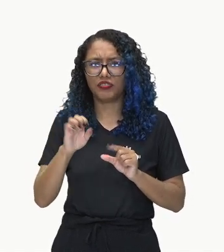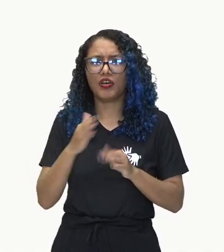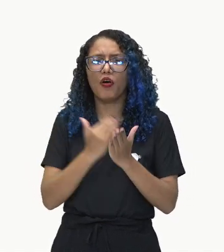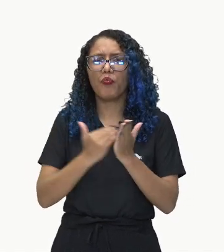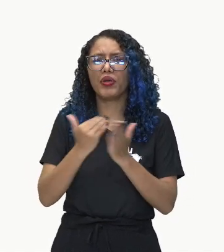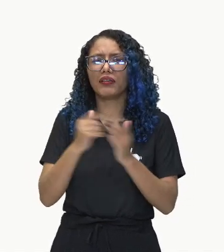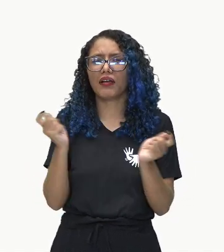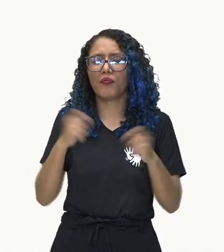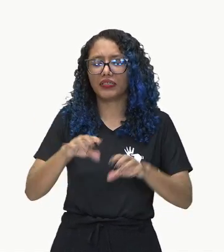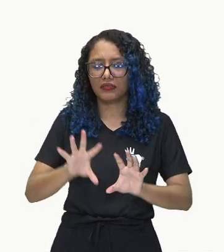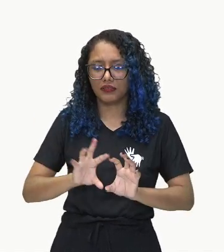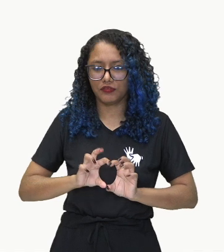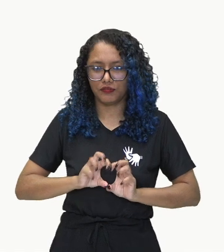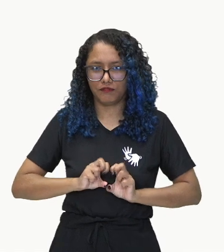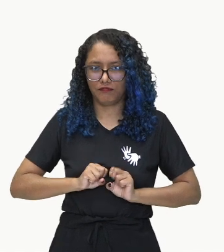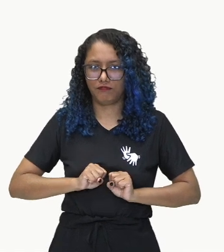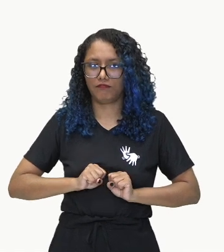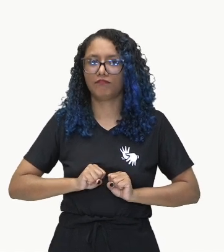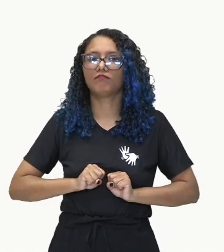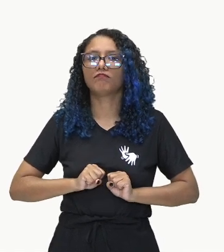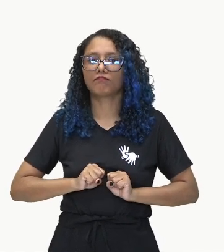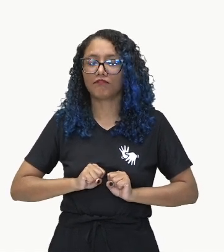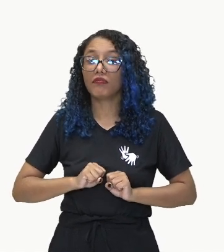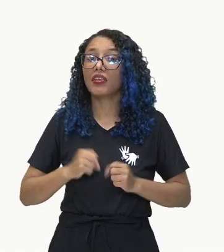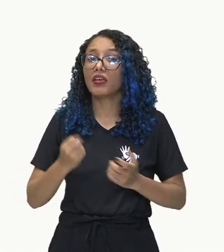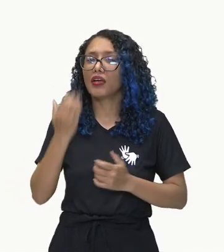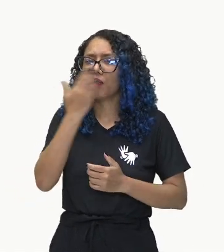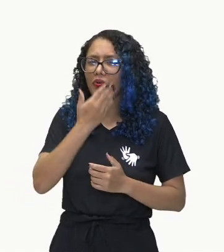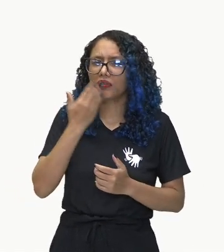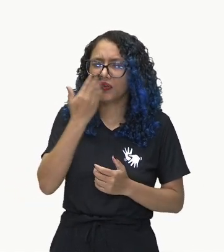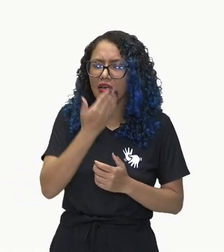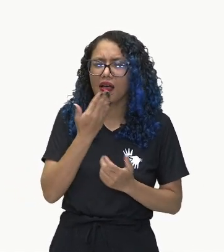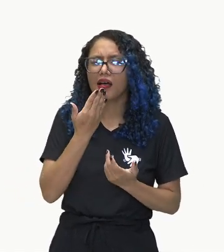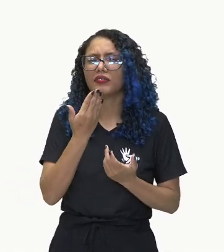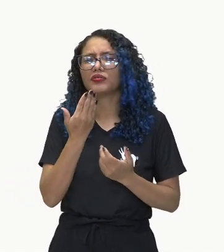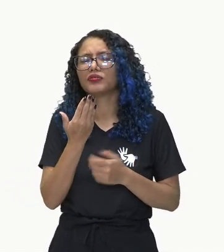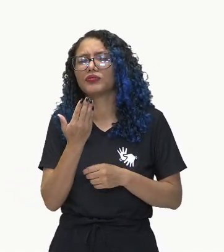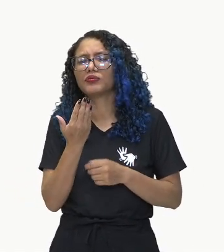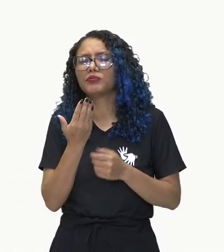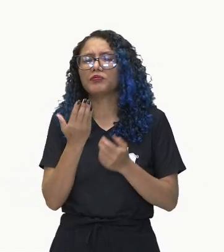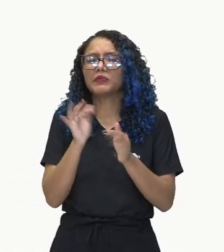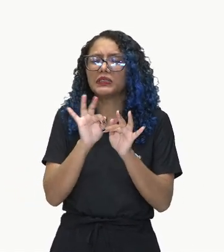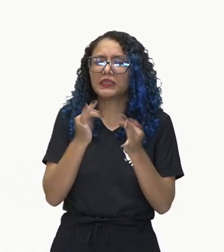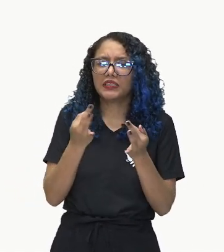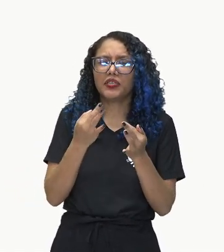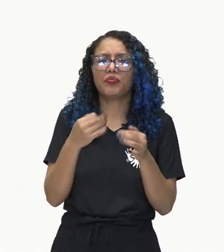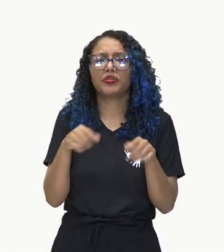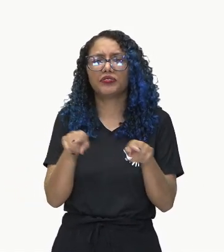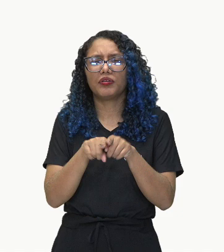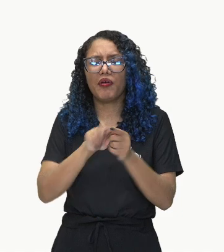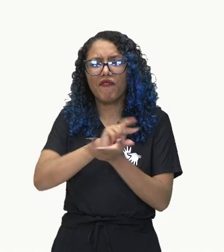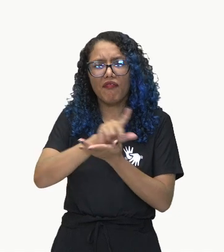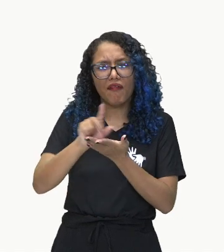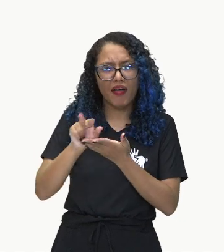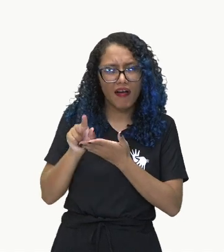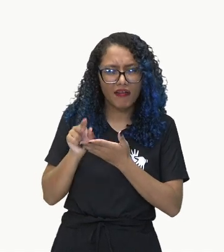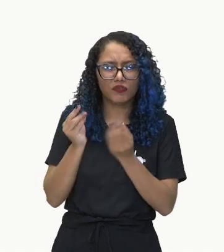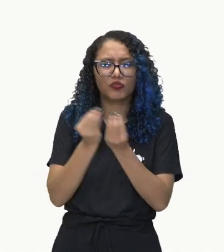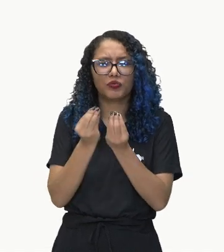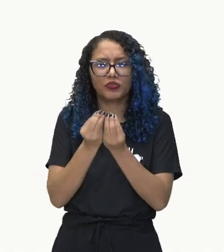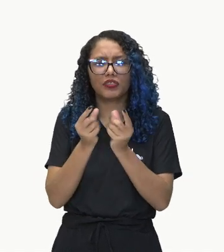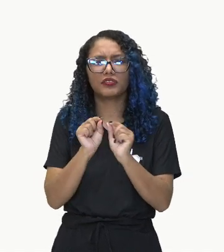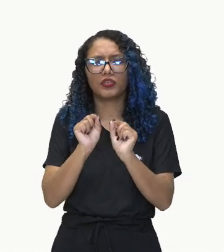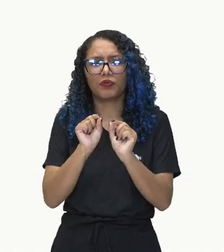nutrientes como aminoácidos, açúcares simples e os ácidos graxos e glicerol são absorvidos e entram